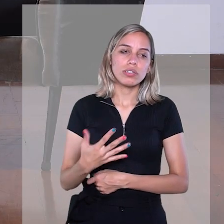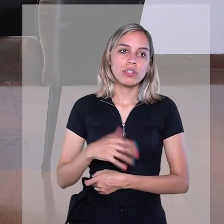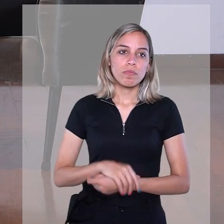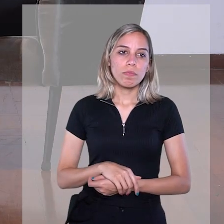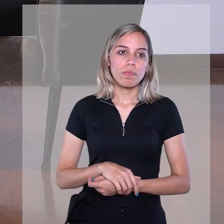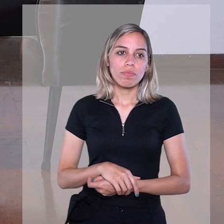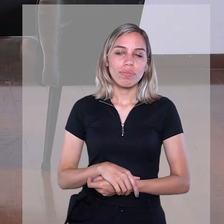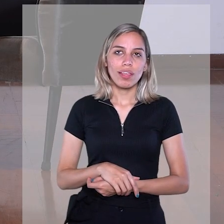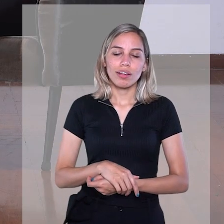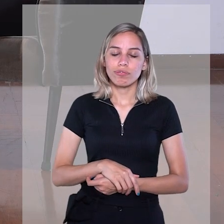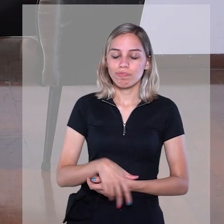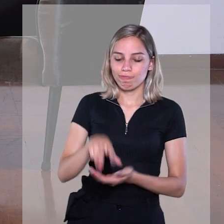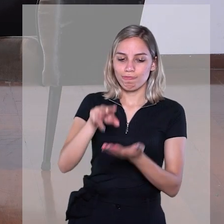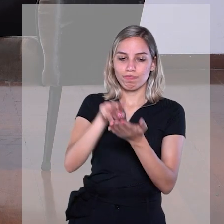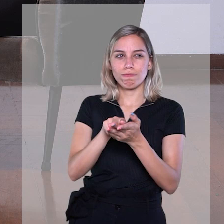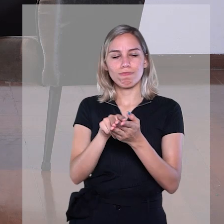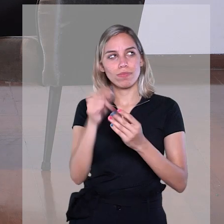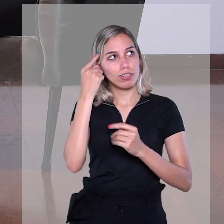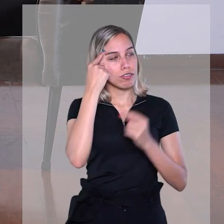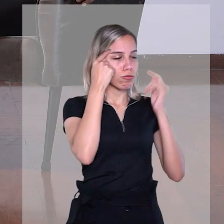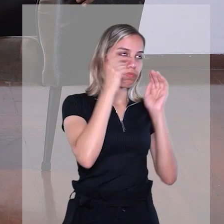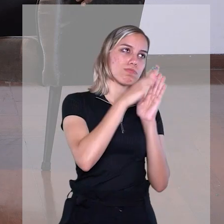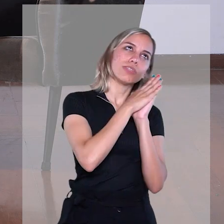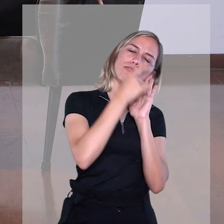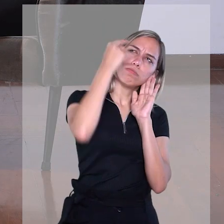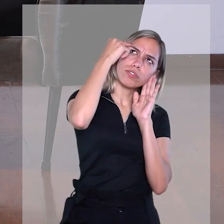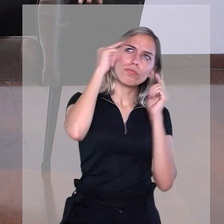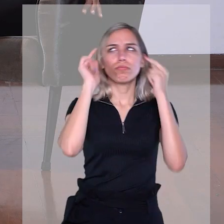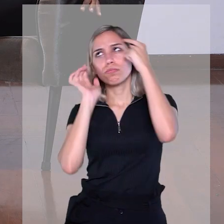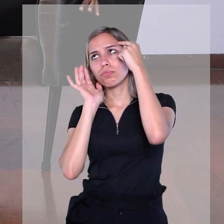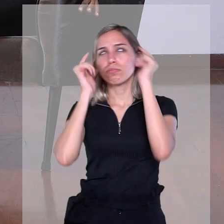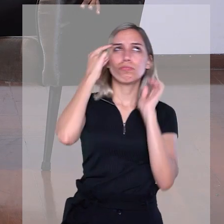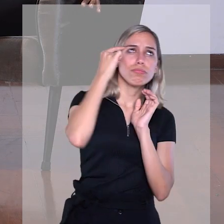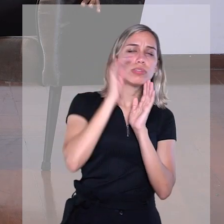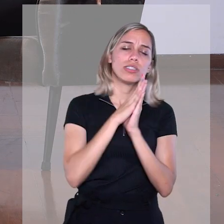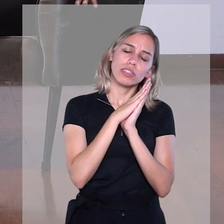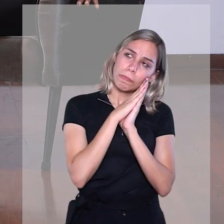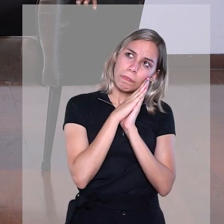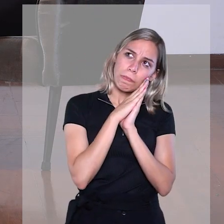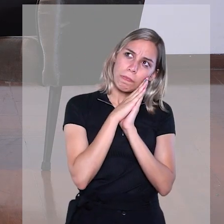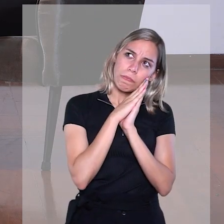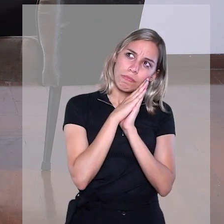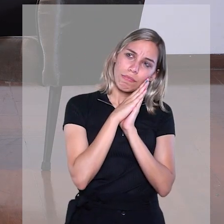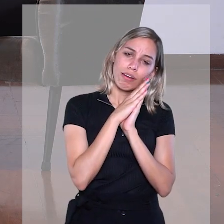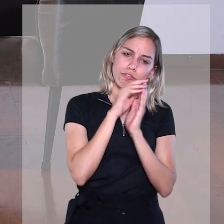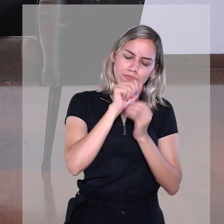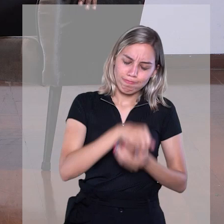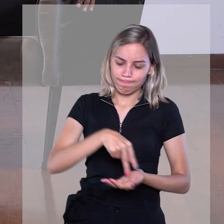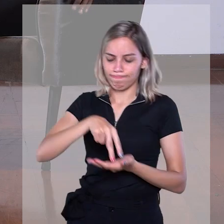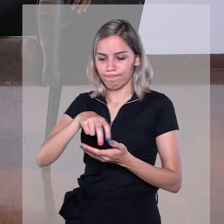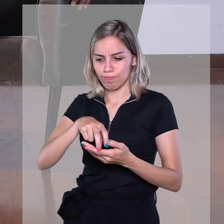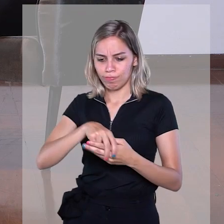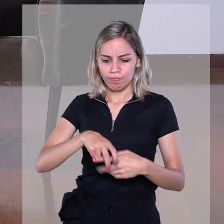eu saltava da cama. Eu sou aquele que perde o sono no horário suspeito, né? 4h20 eu perco o